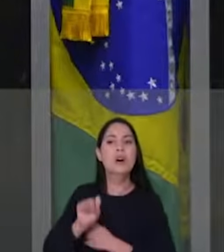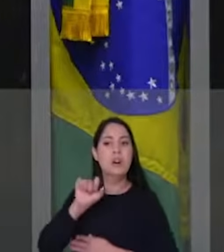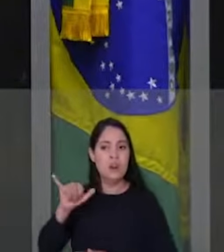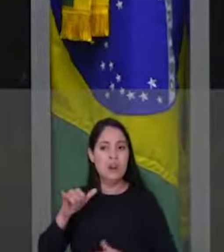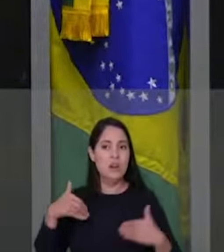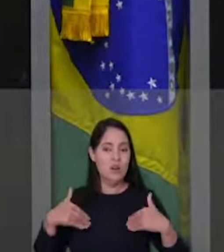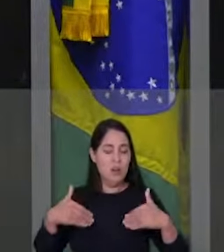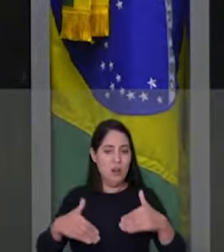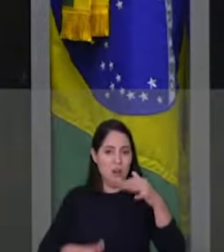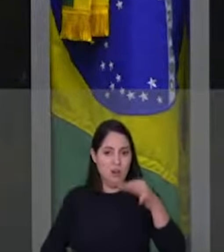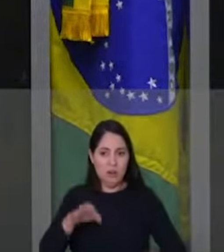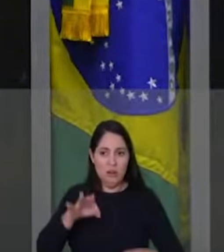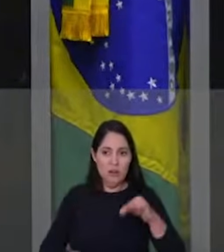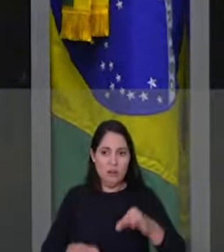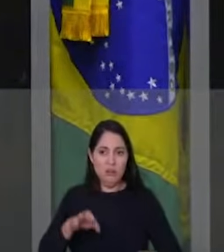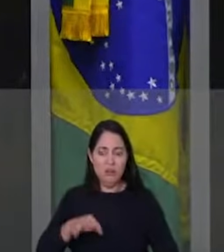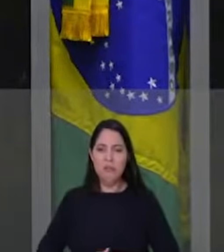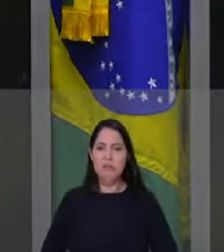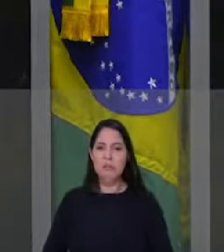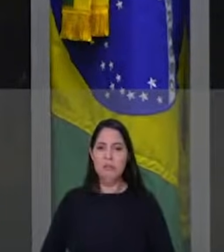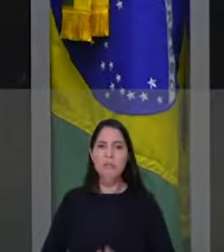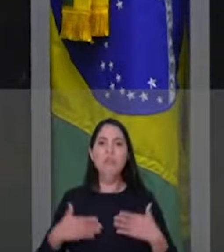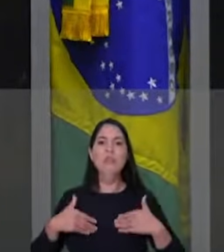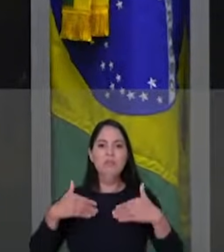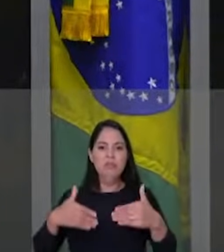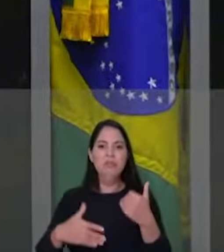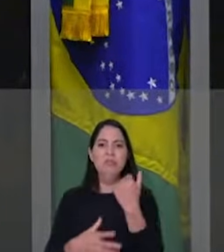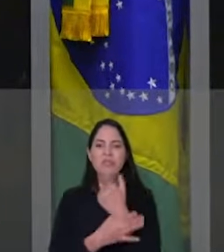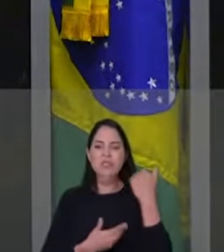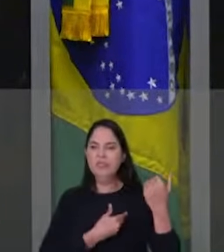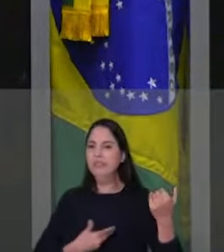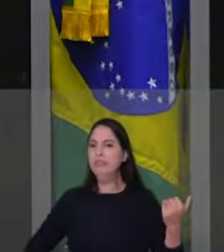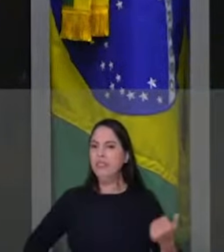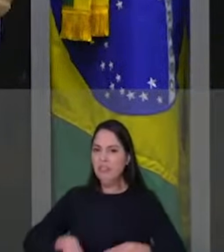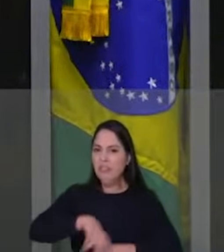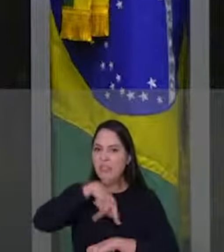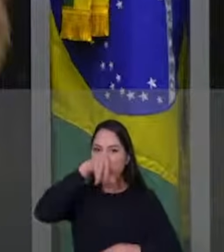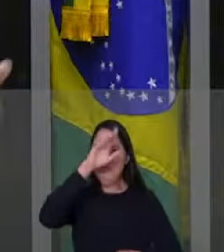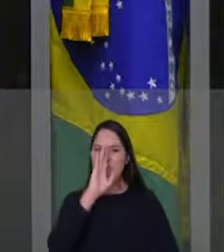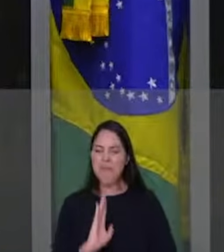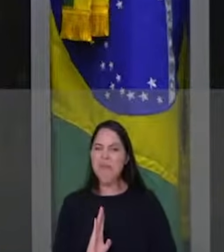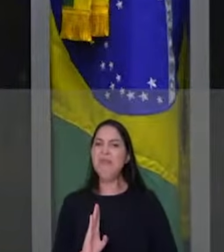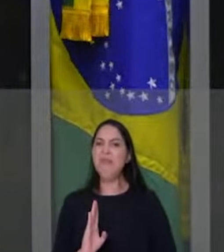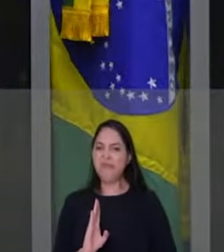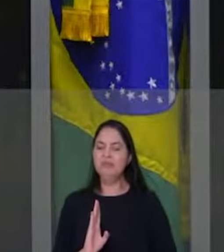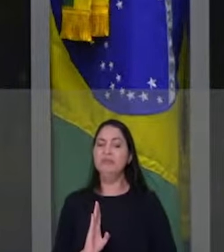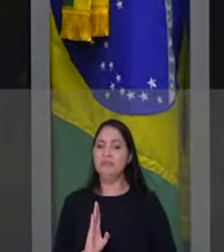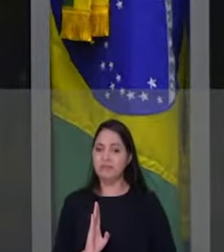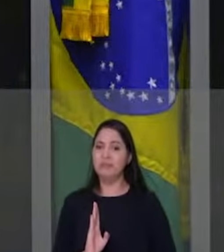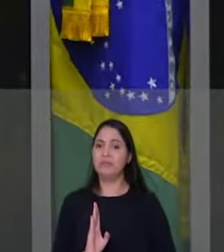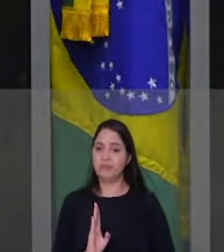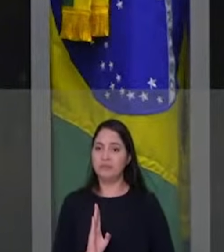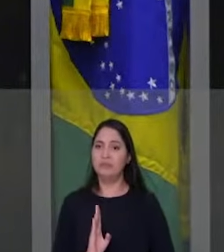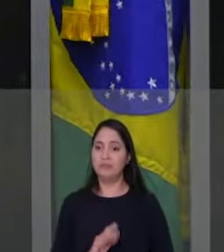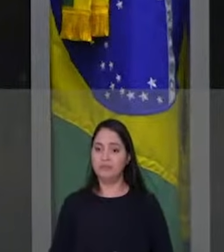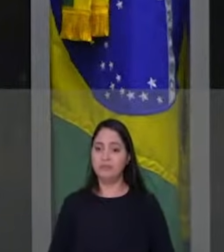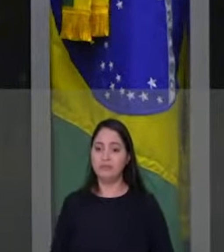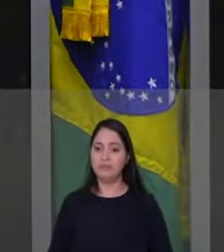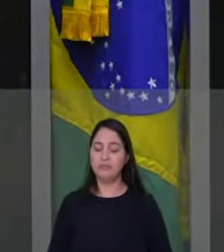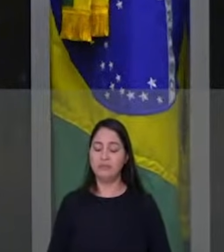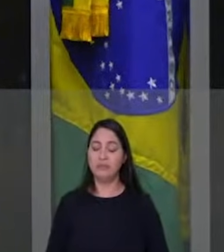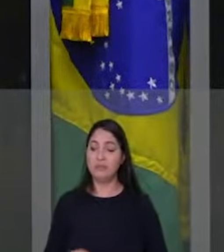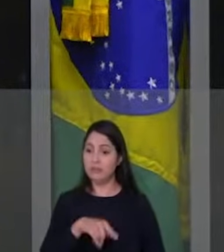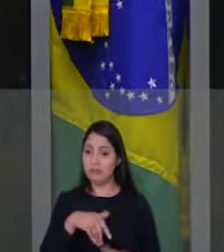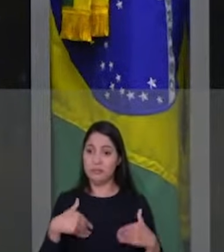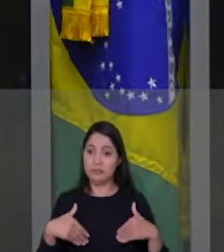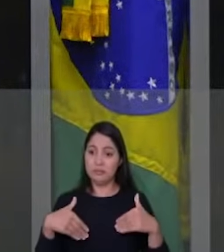país, o Ministério da Segurança Pública do país, Ministério da Justiça e Segurança Pública, não